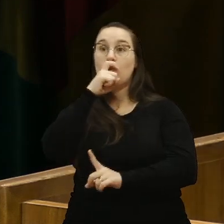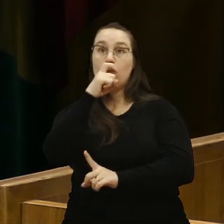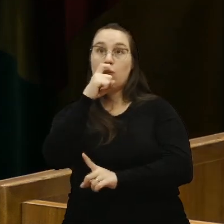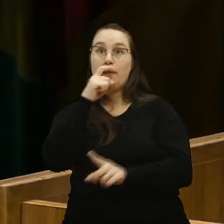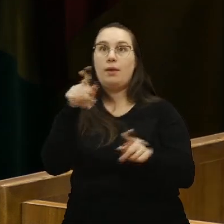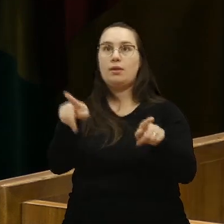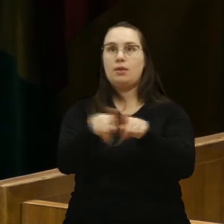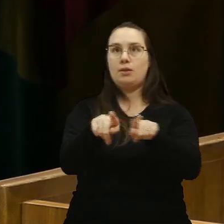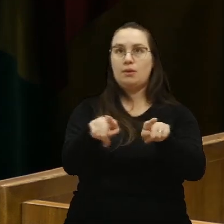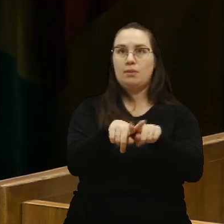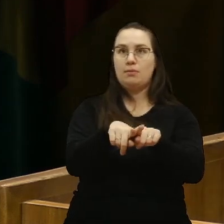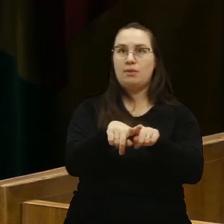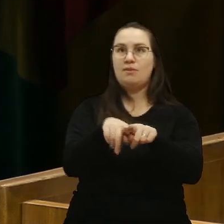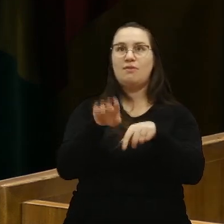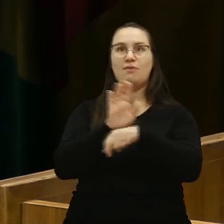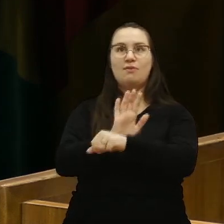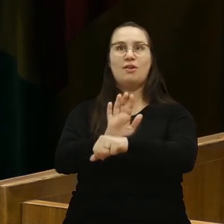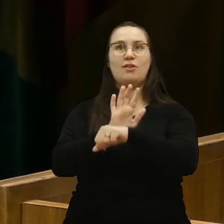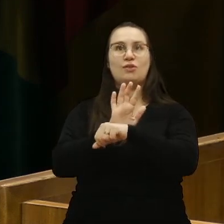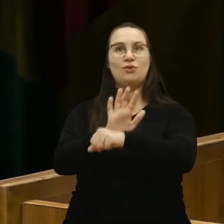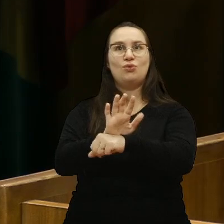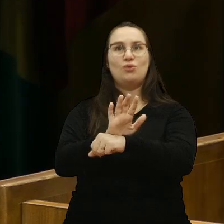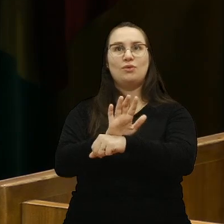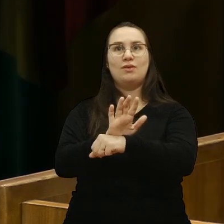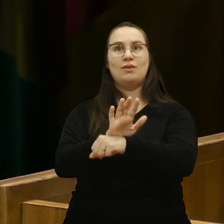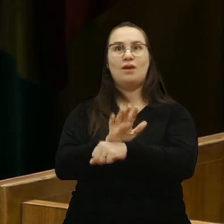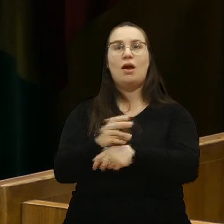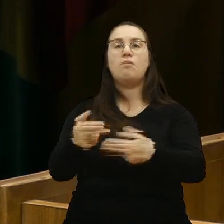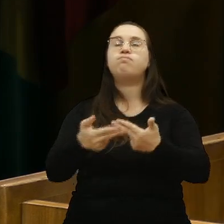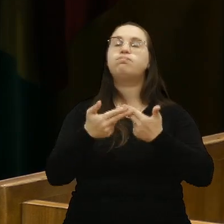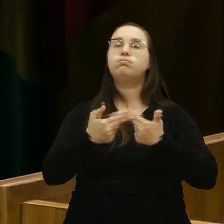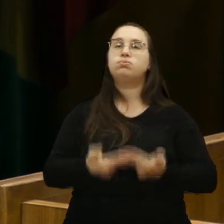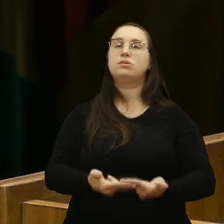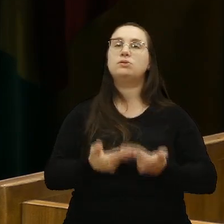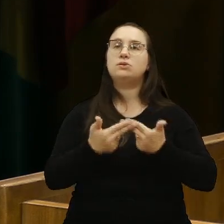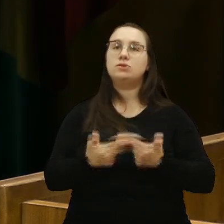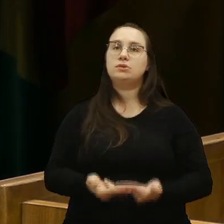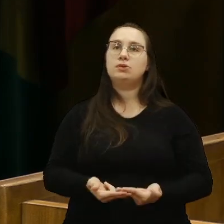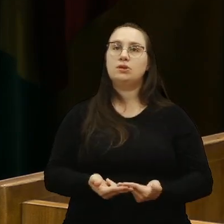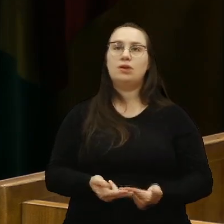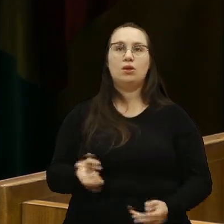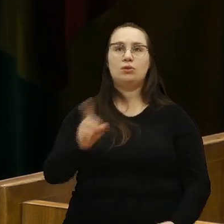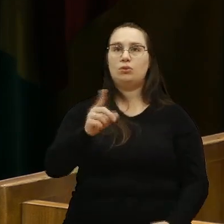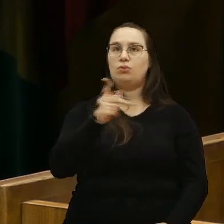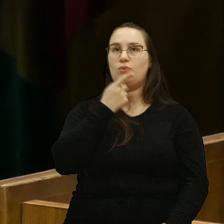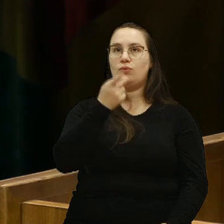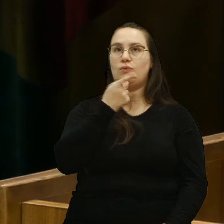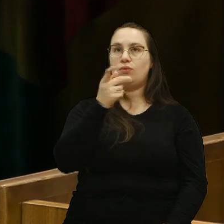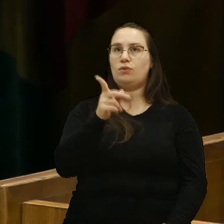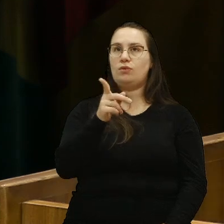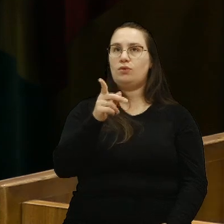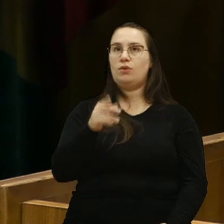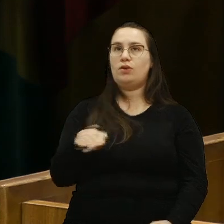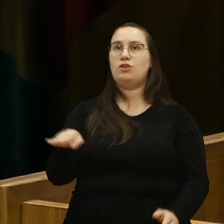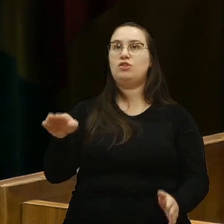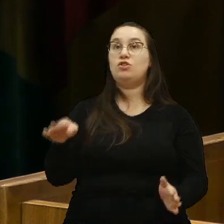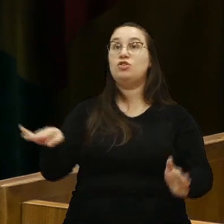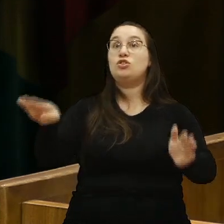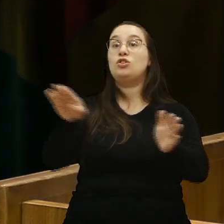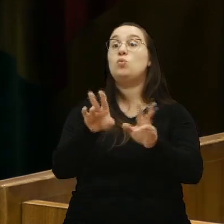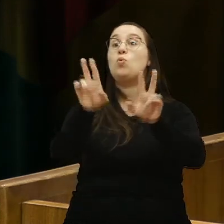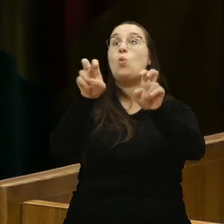também, vai contribuir para que sejam mais pacienciosos. E aqui eu não estou falando eu nem cheguei no abuso, eu nem